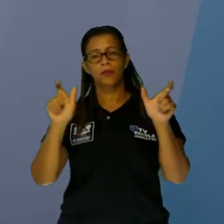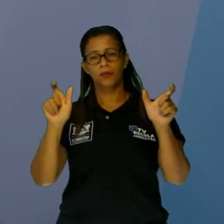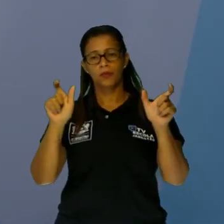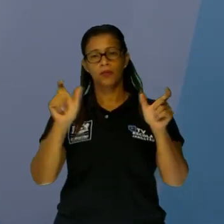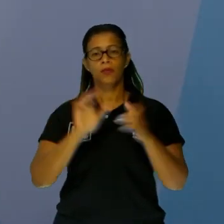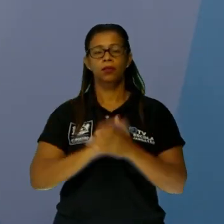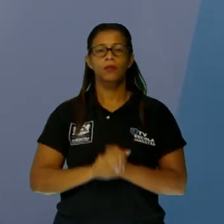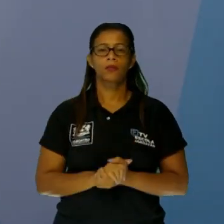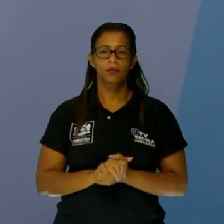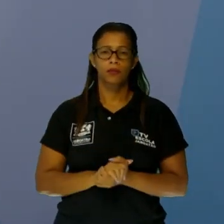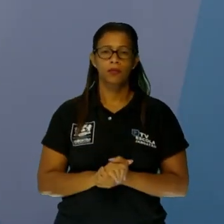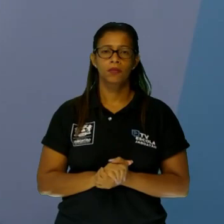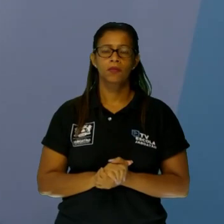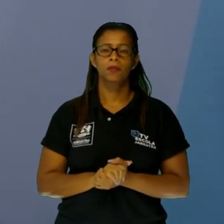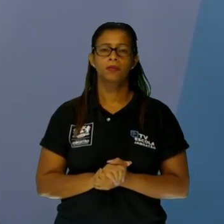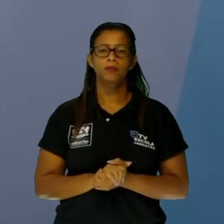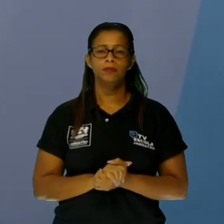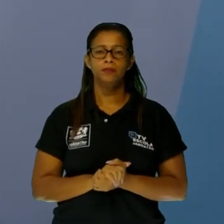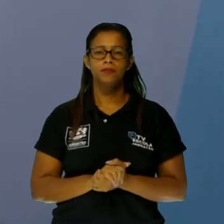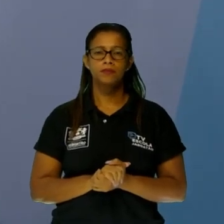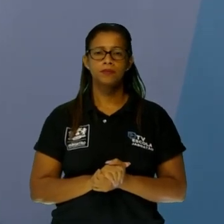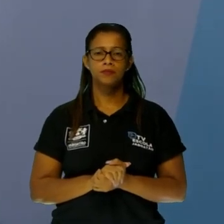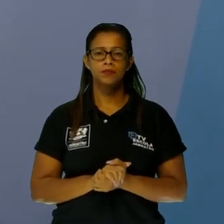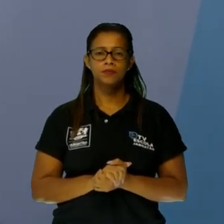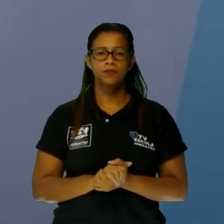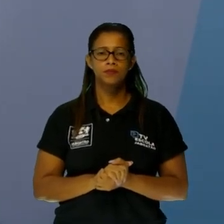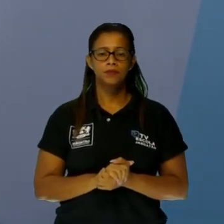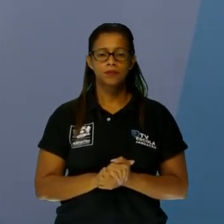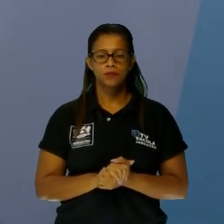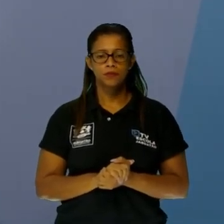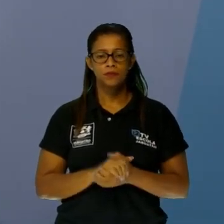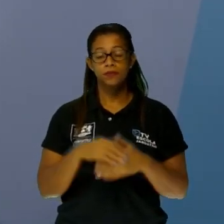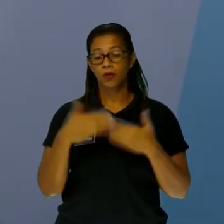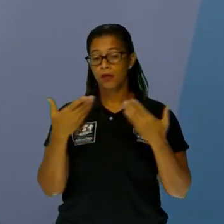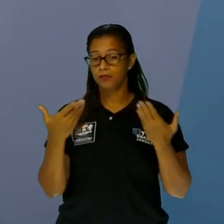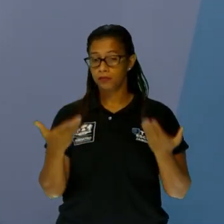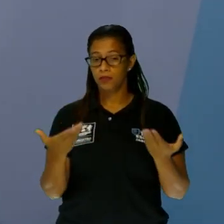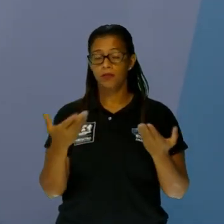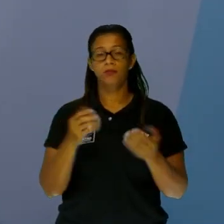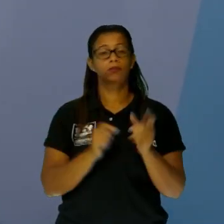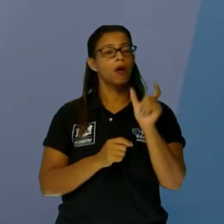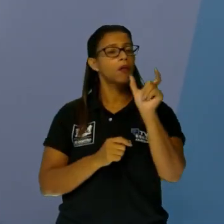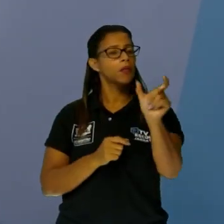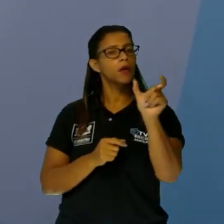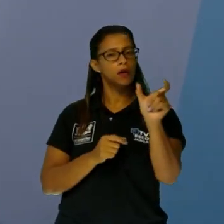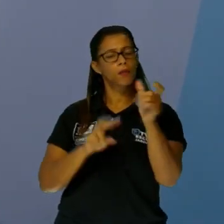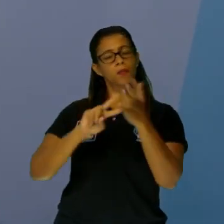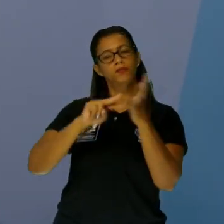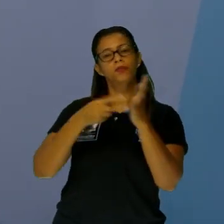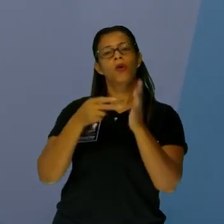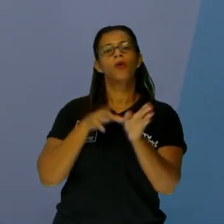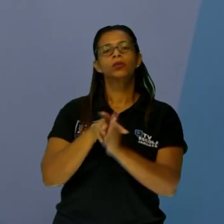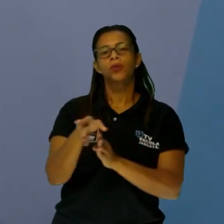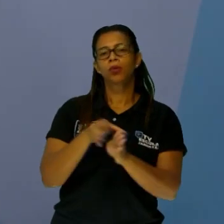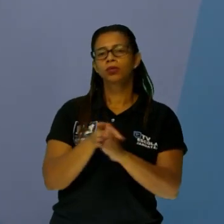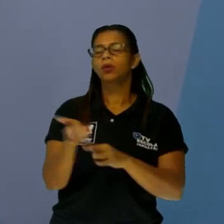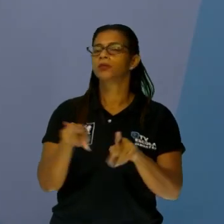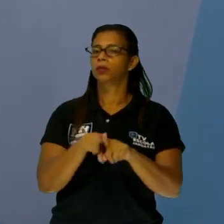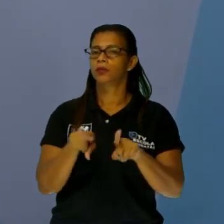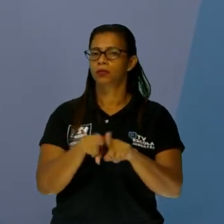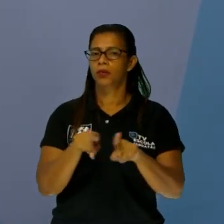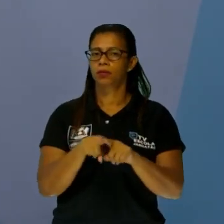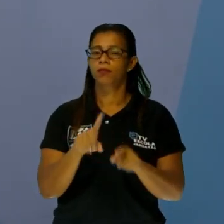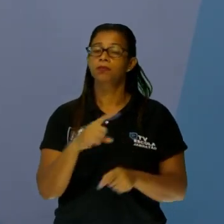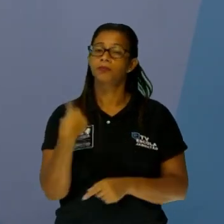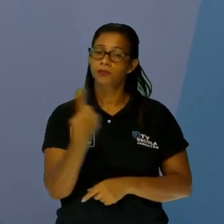ouvir essa palavra advices, você já sabe, ó, conselho, certo? Além disso, a gente